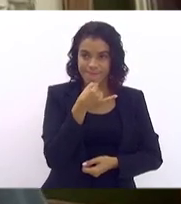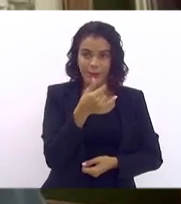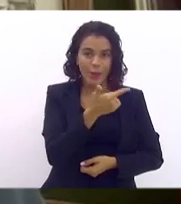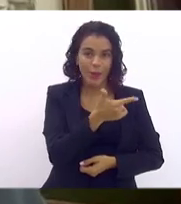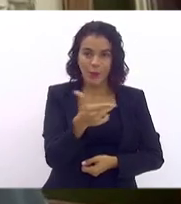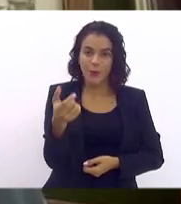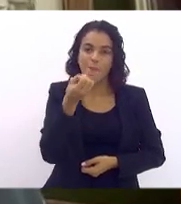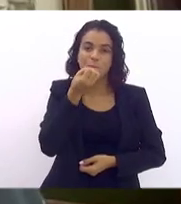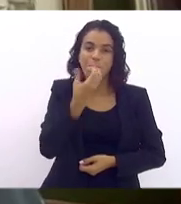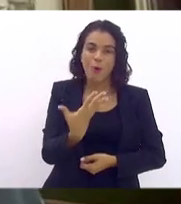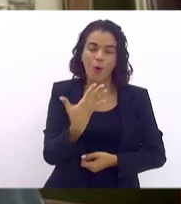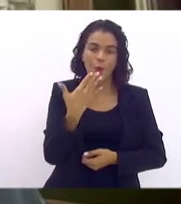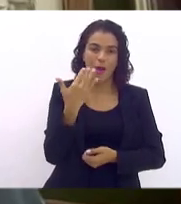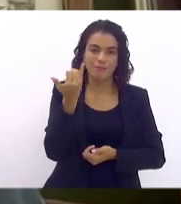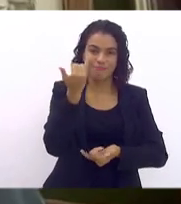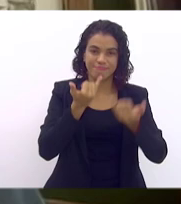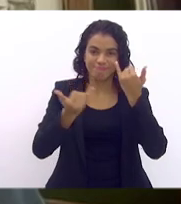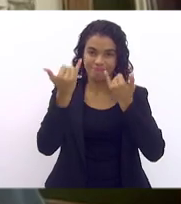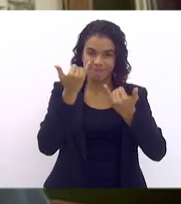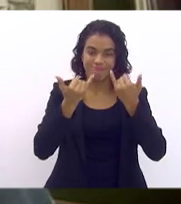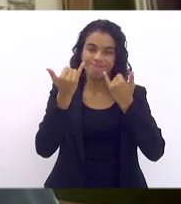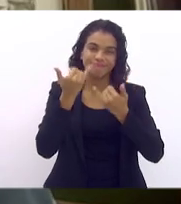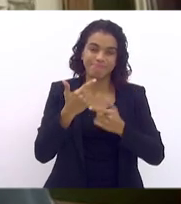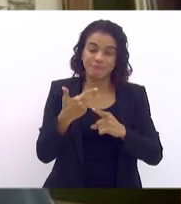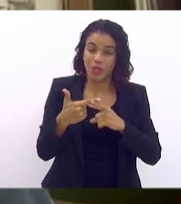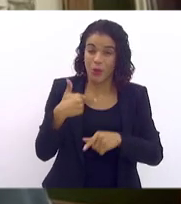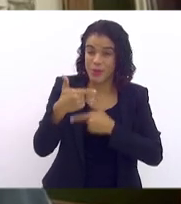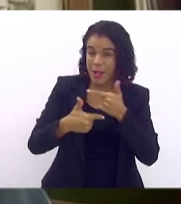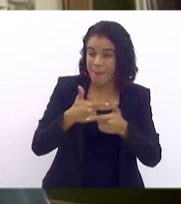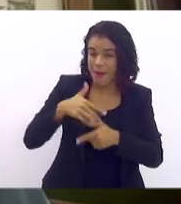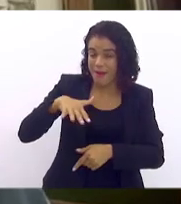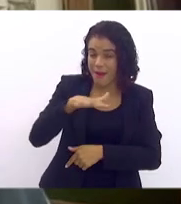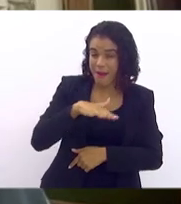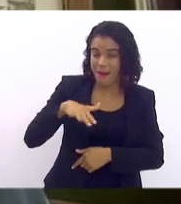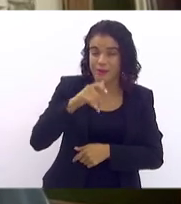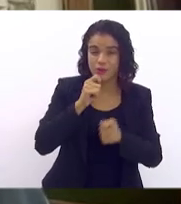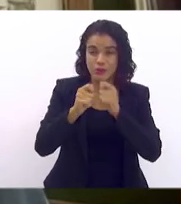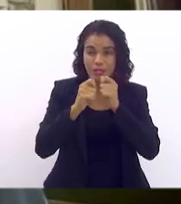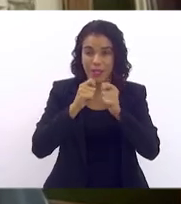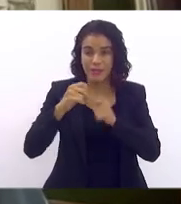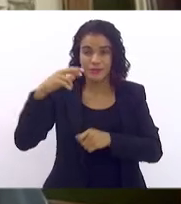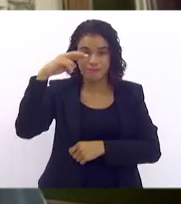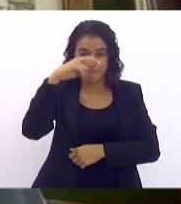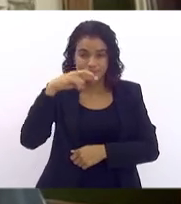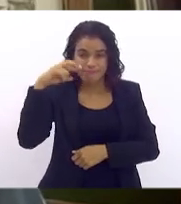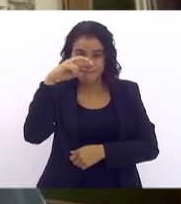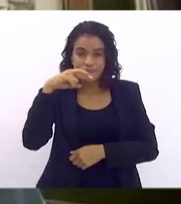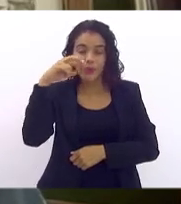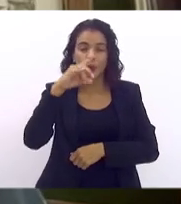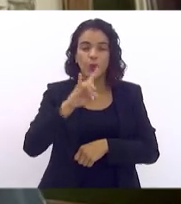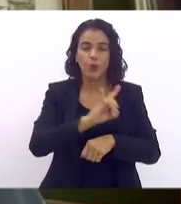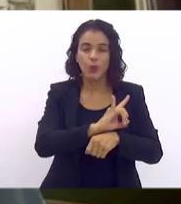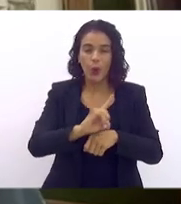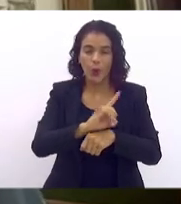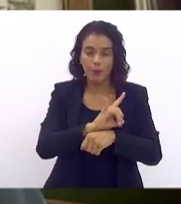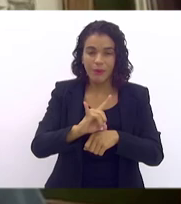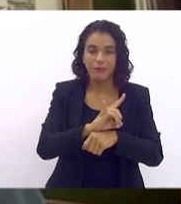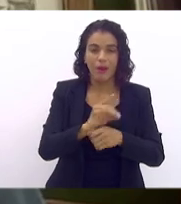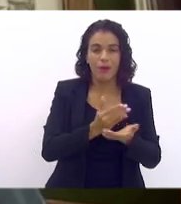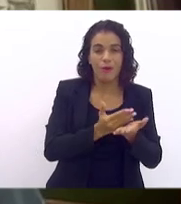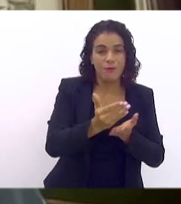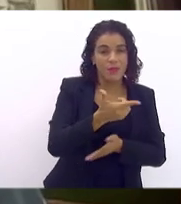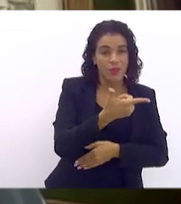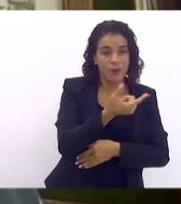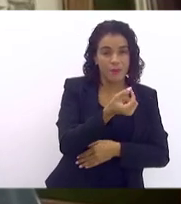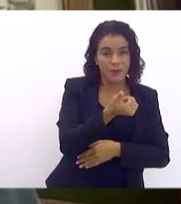boas notícias, né? Eu trabalho nessa área do jornalismo investigativo, do documentário investigativo, desde 2007,